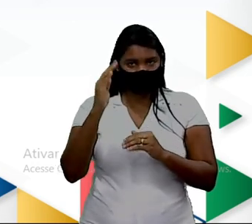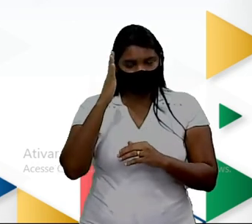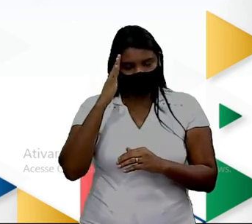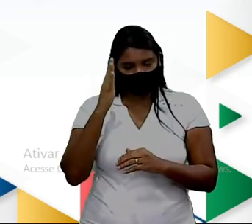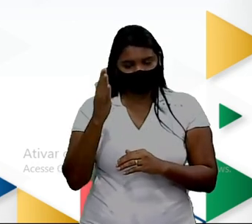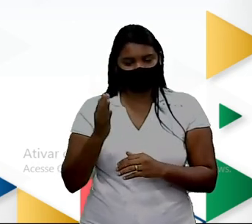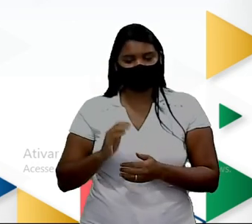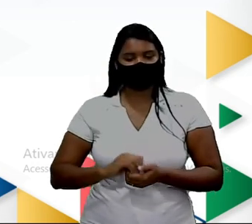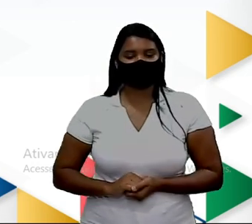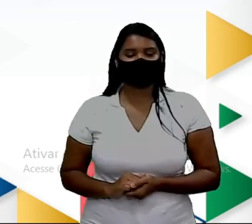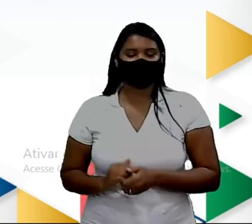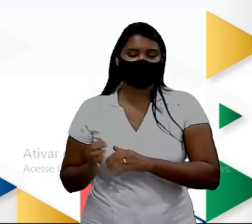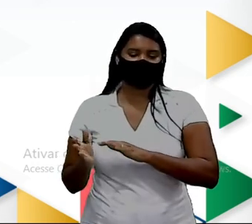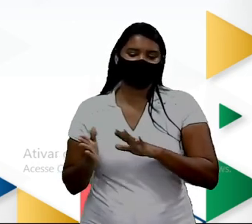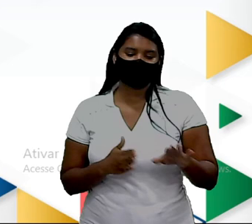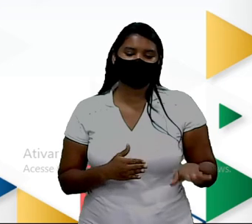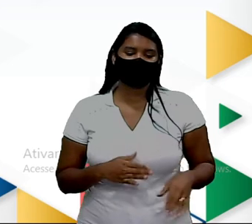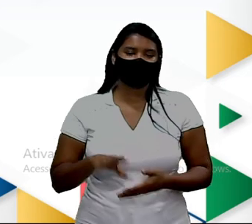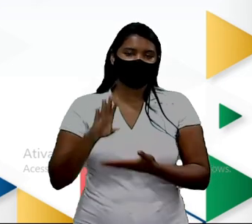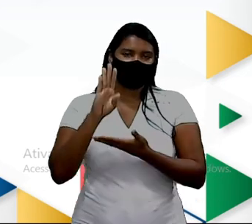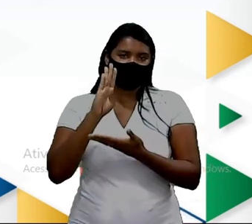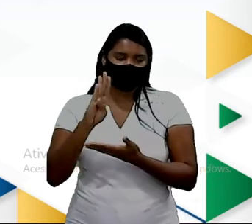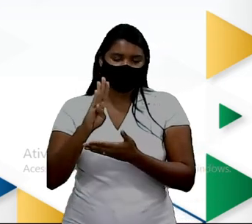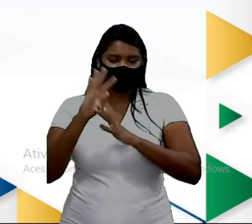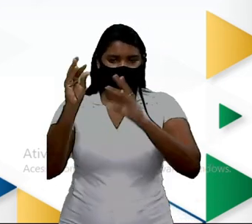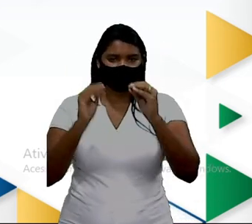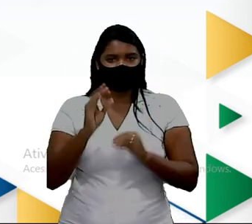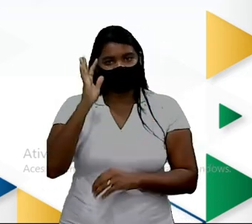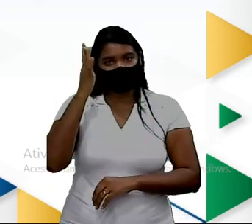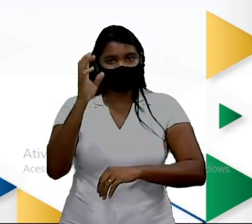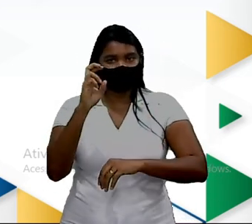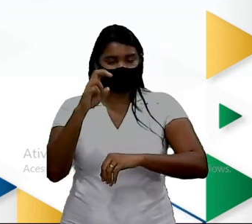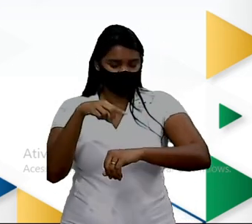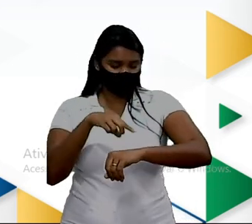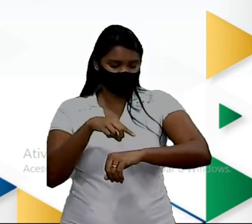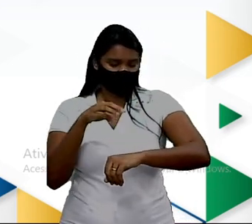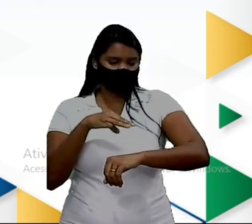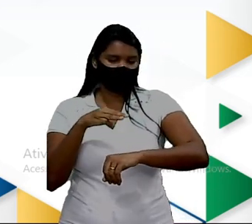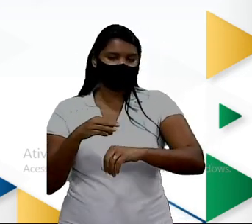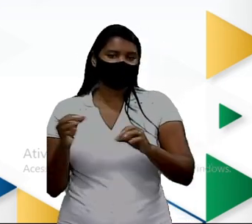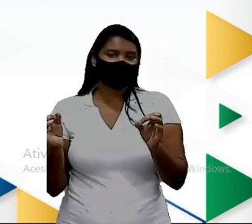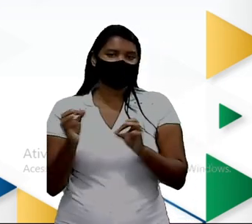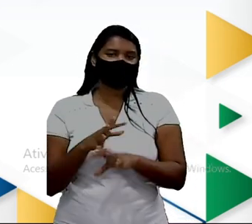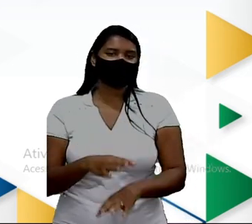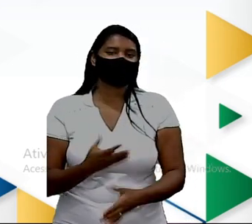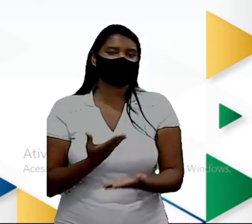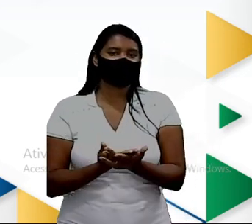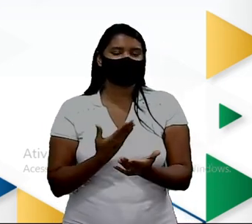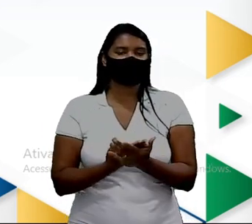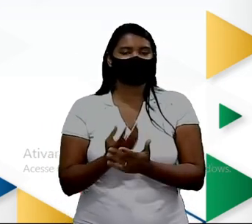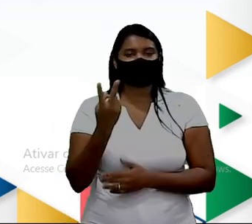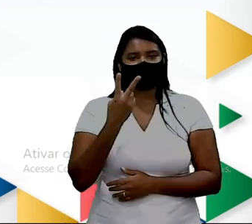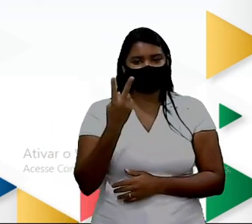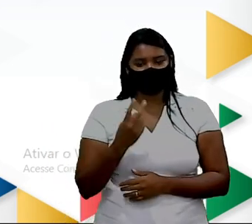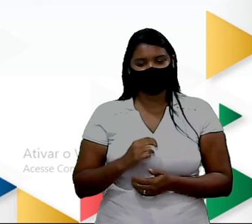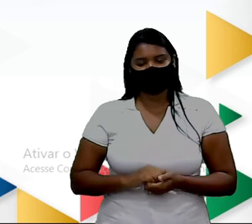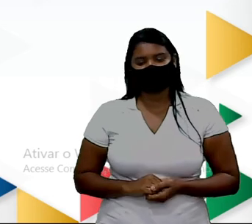tá? Vamos lá, questão letra B agora, rapidinho, porque tem 5 minutos para a gente resolver as duas, tá